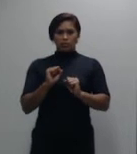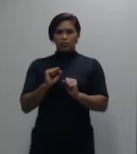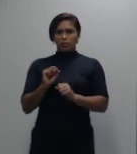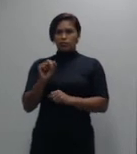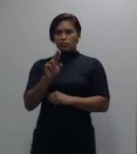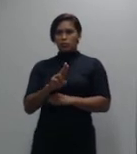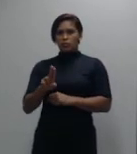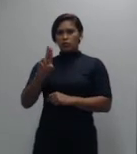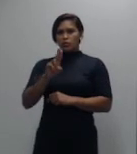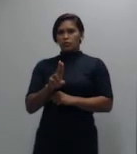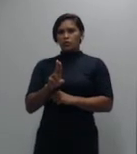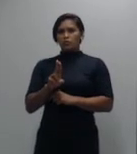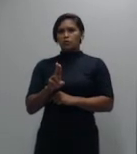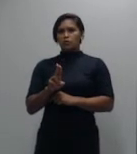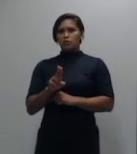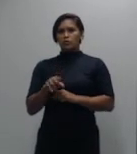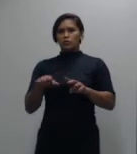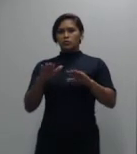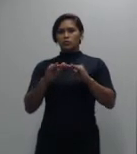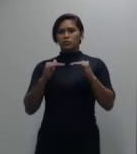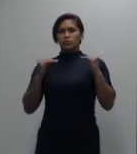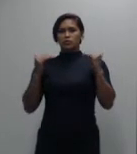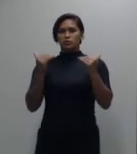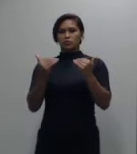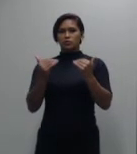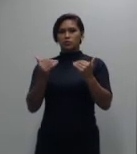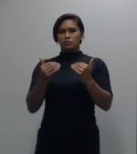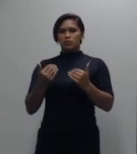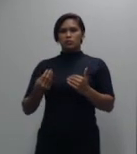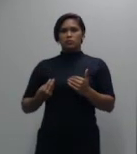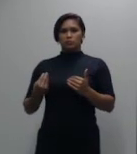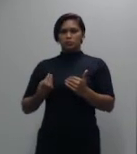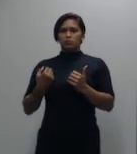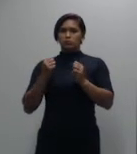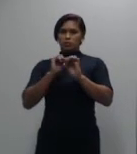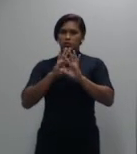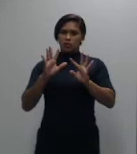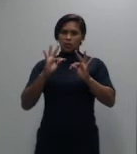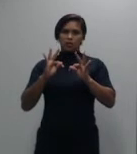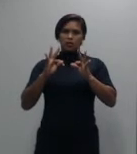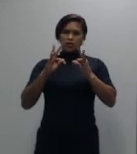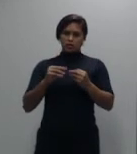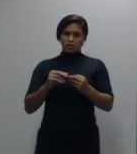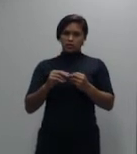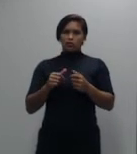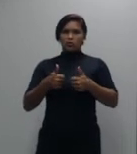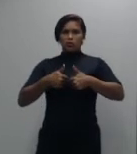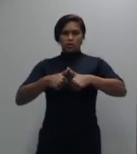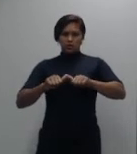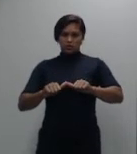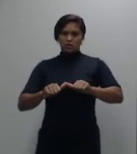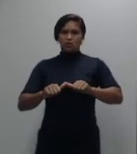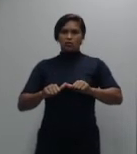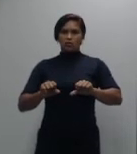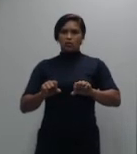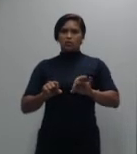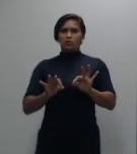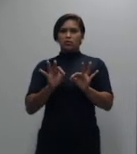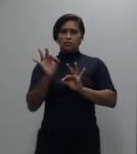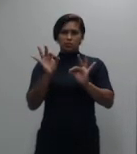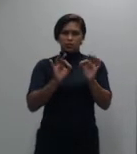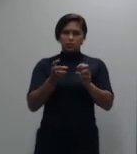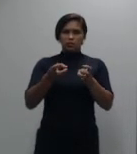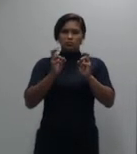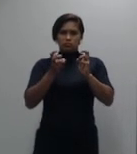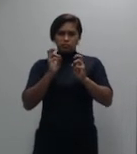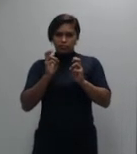a Tribuna É vidente mente deixando claro que todos estão com dívidas observa